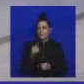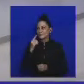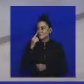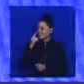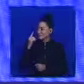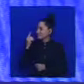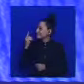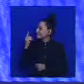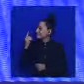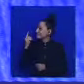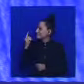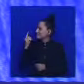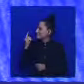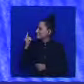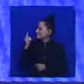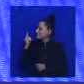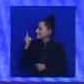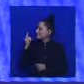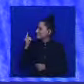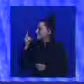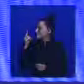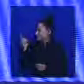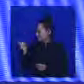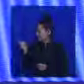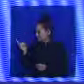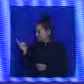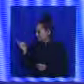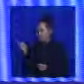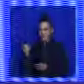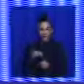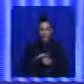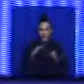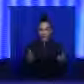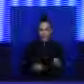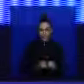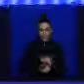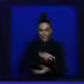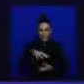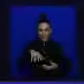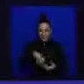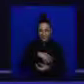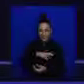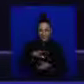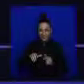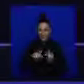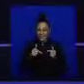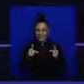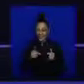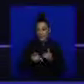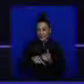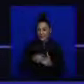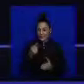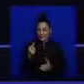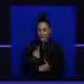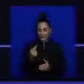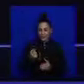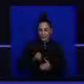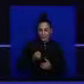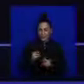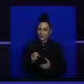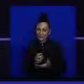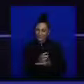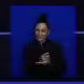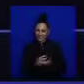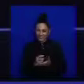Bolas posicionadas. Valendo! Globo girando, sua sorte girando. Vem aí o primeiro número